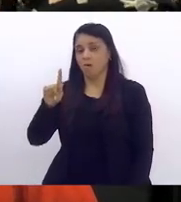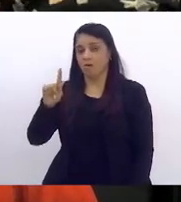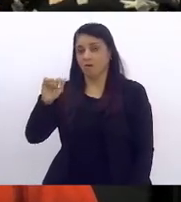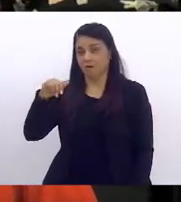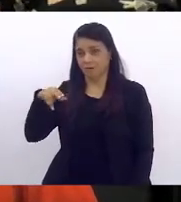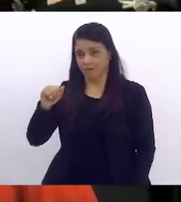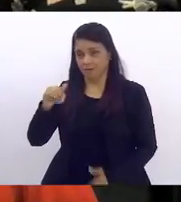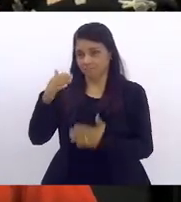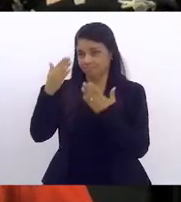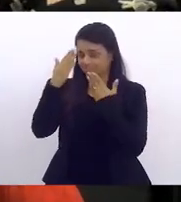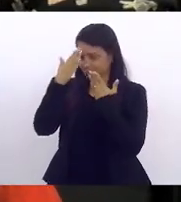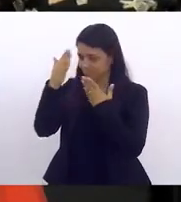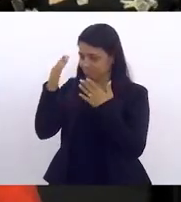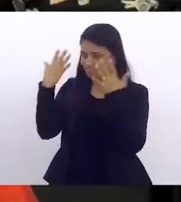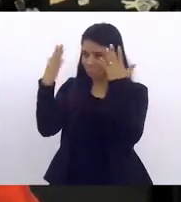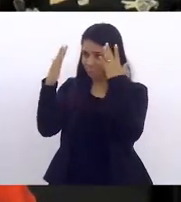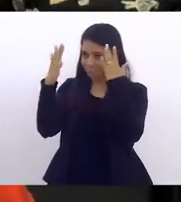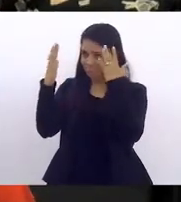tá?